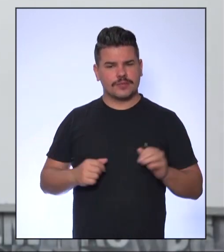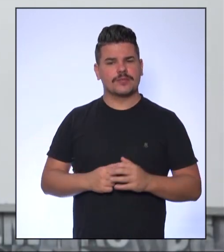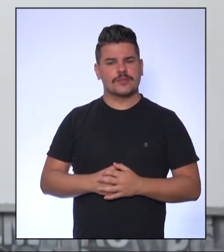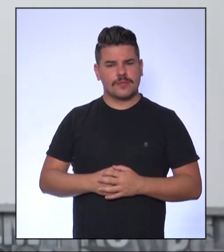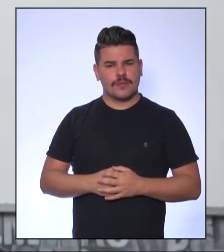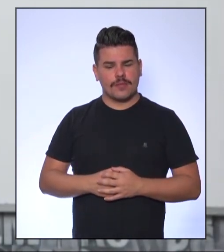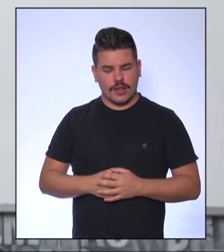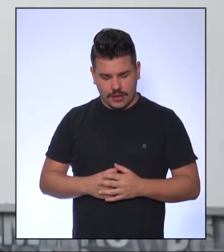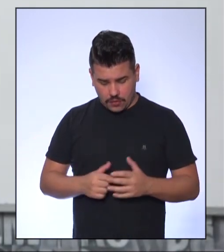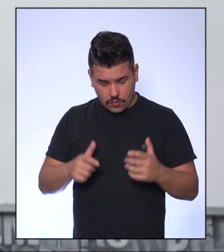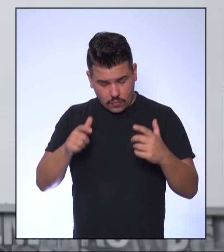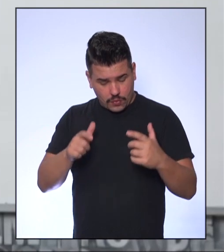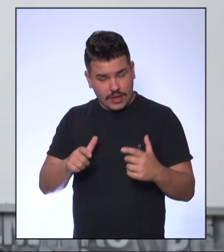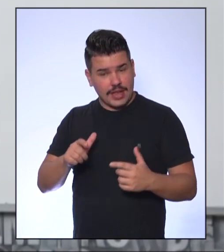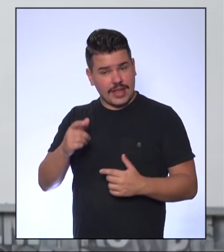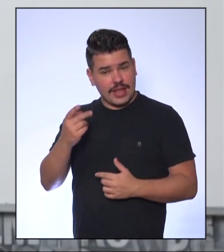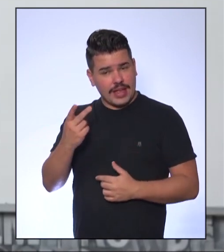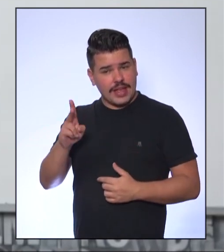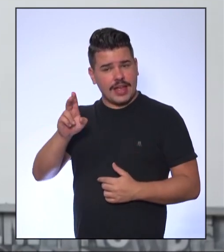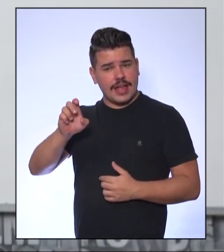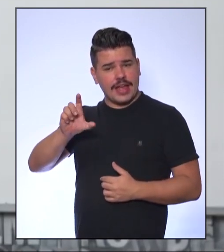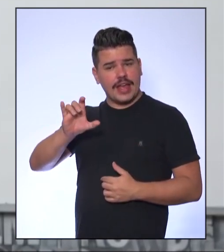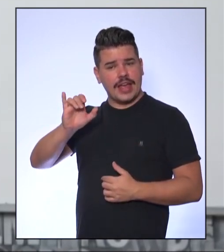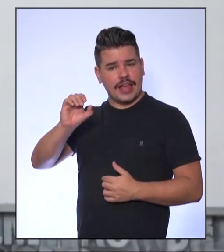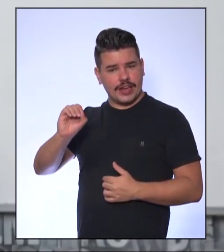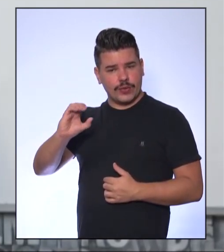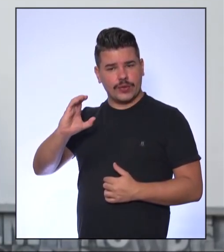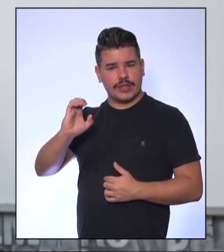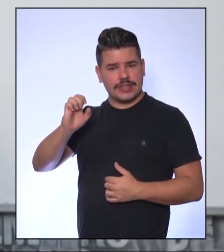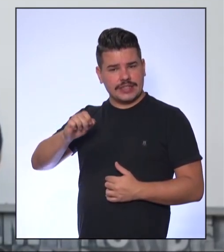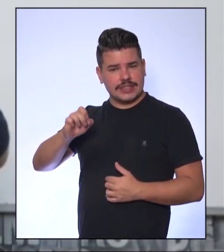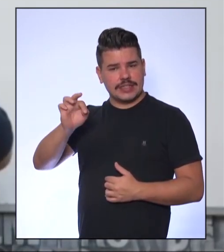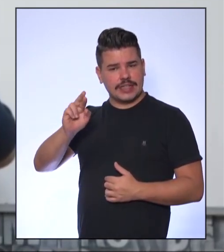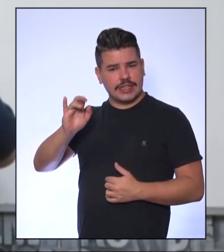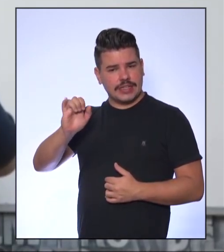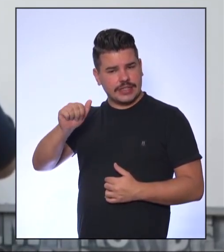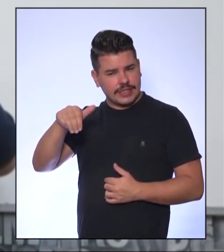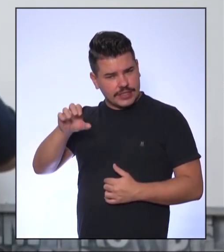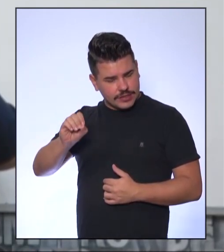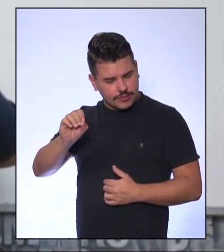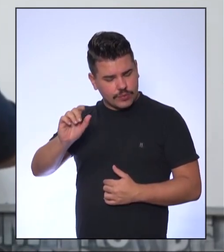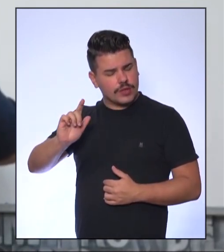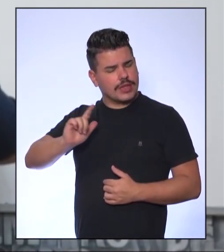No heliocentrismo, tá? Eu vou ter aqui